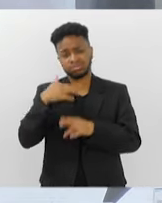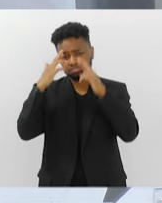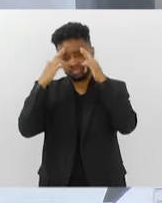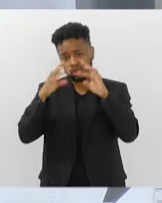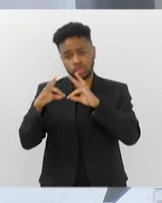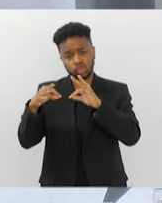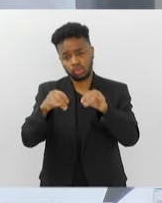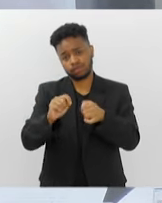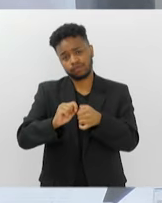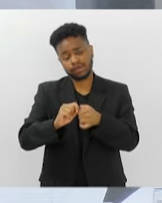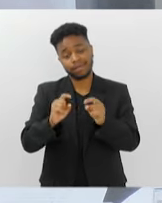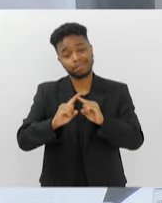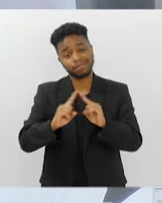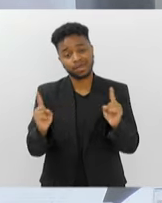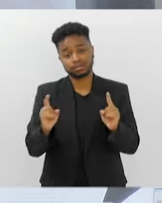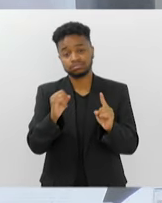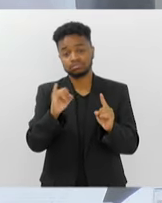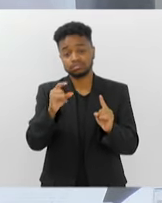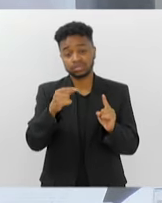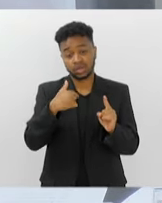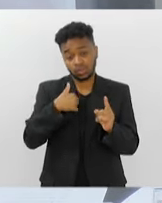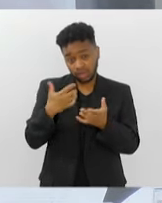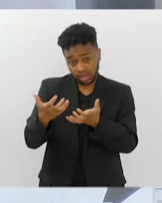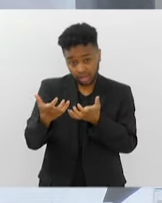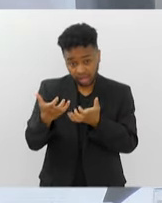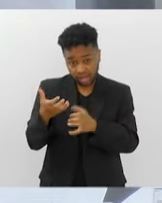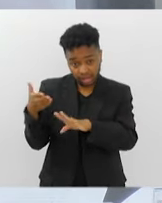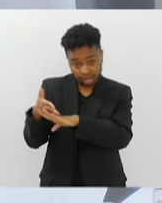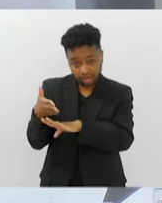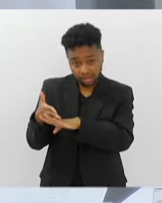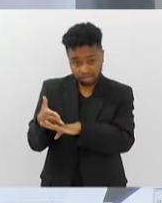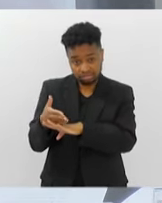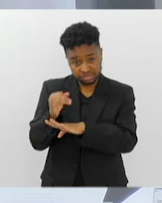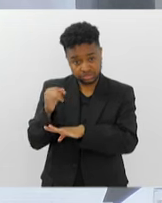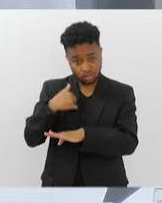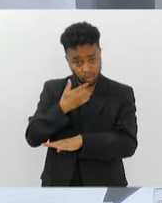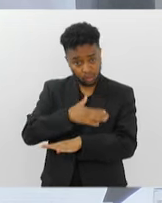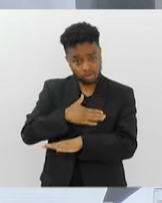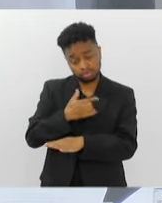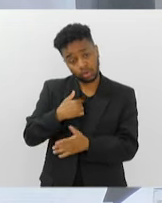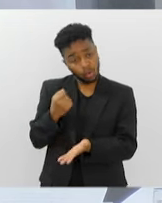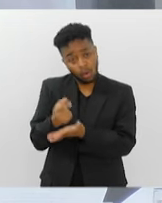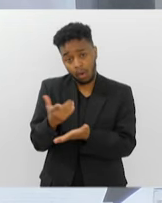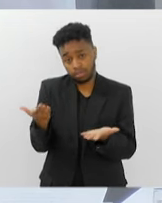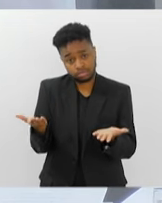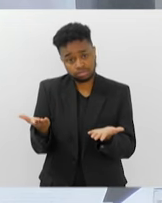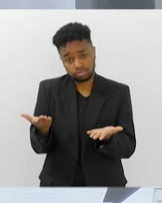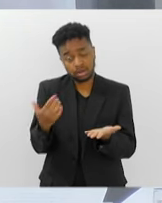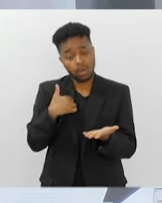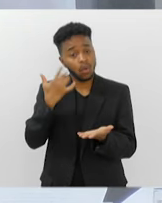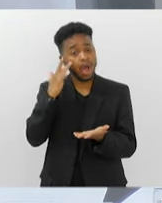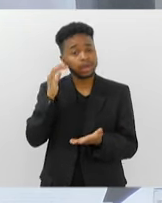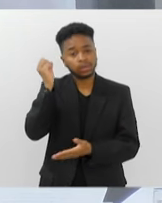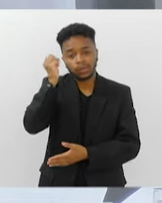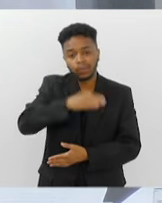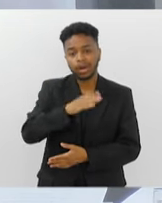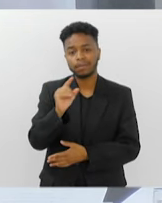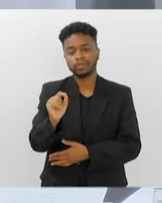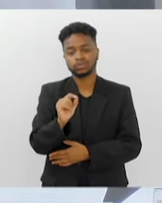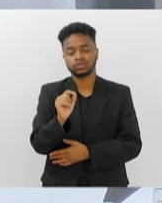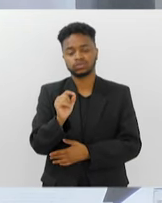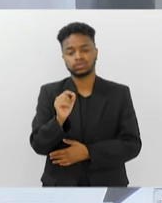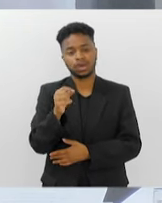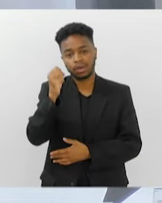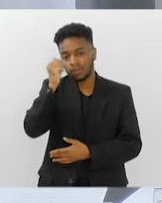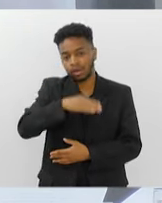fazem isso mas se quiser se fosse da minha preferência Eu compraria eu acho um absurdo né Eu acho um